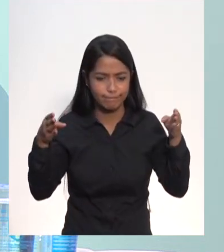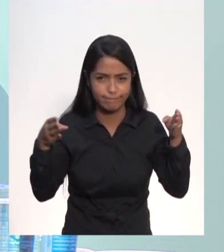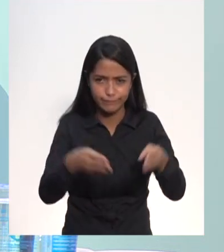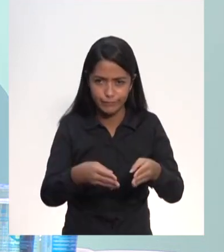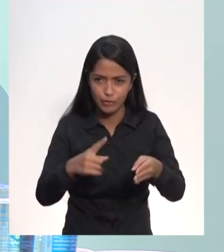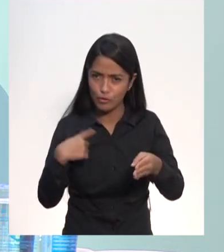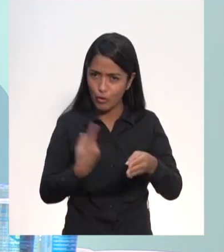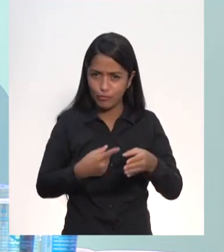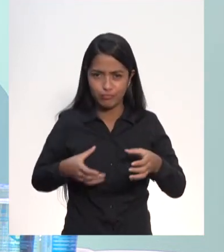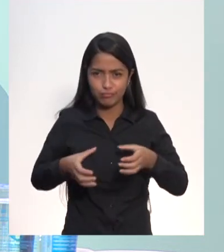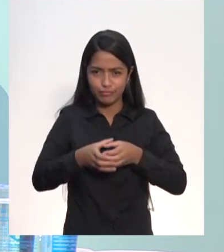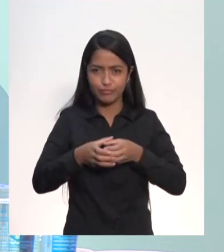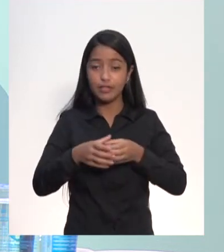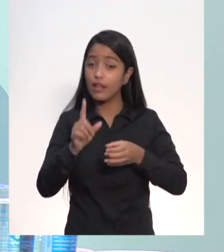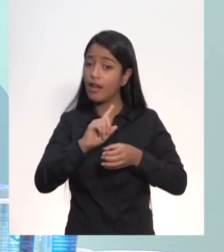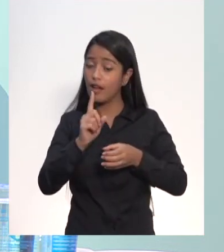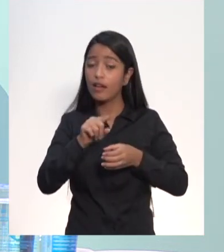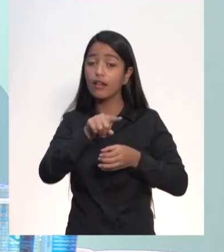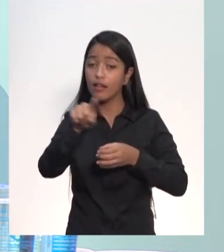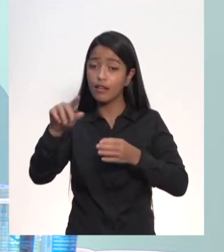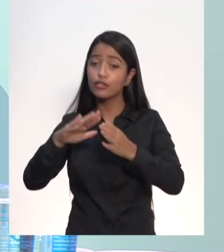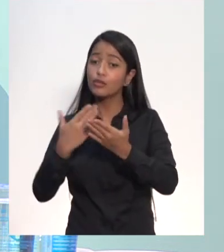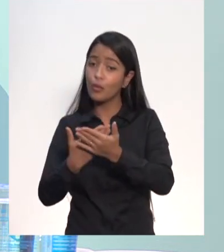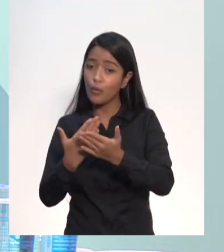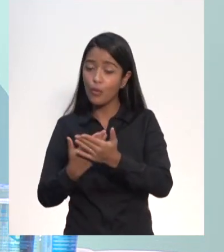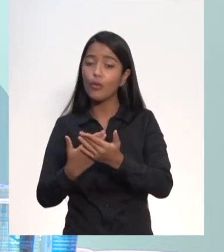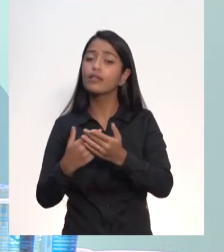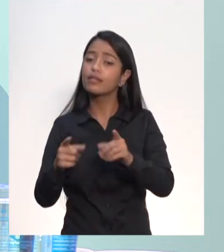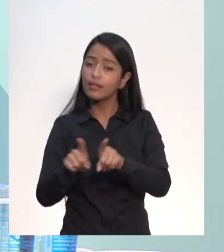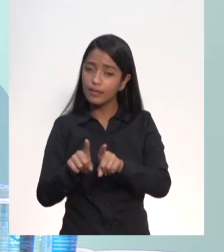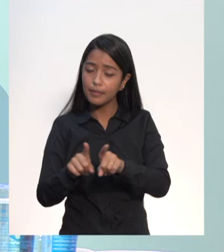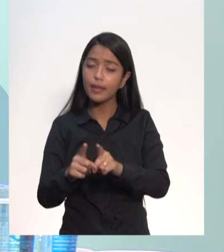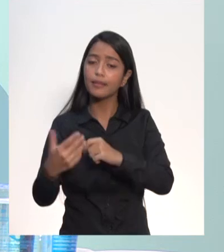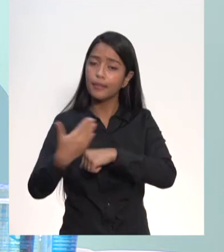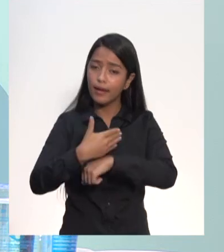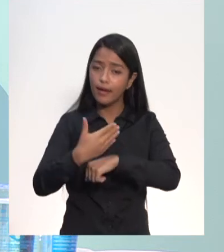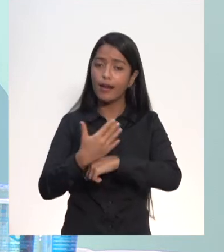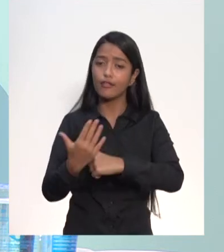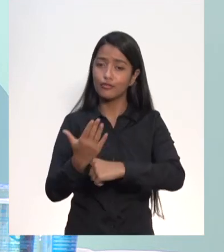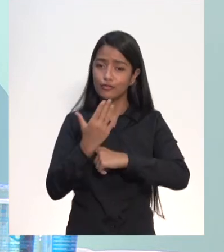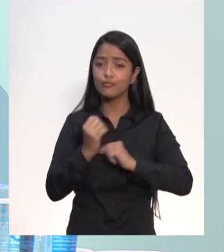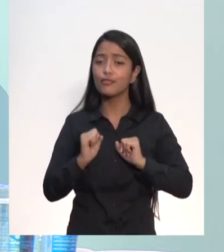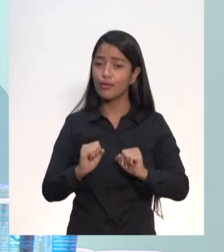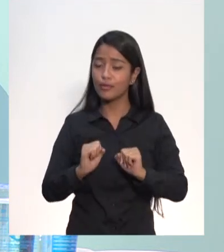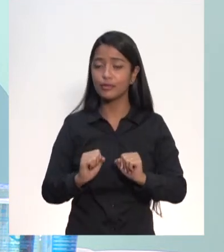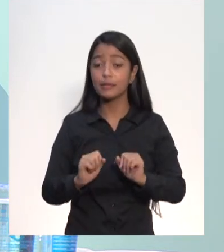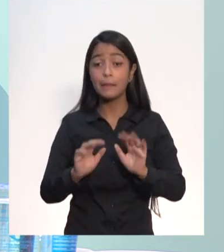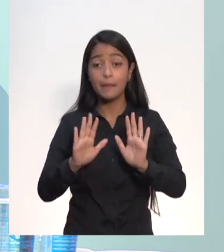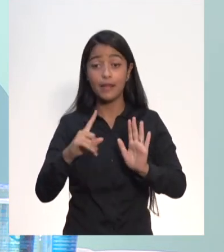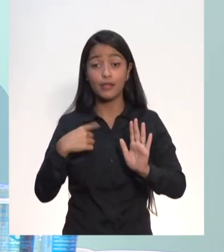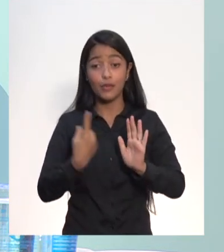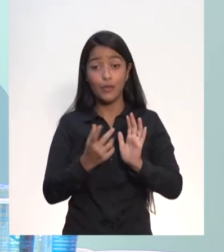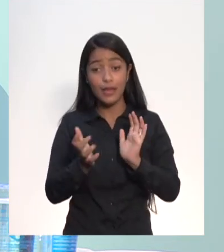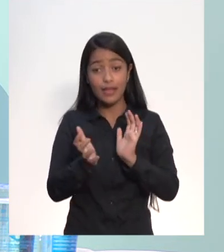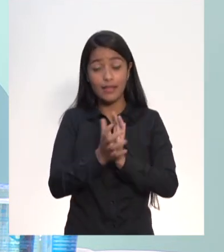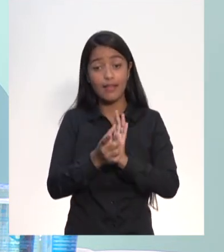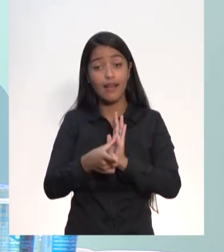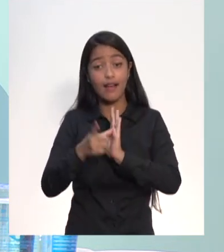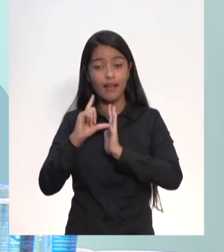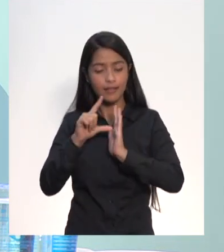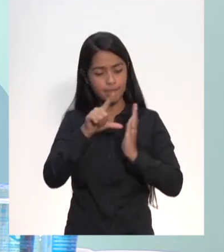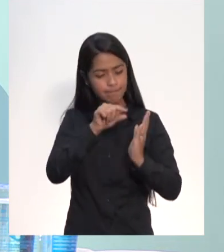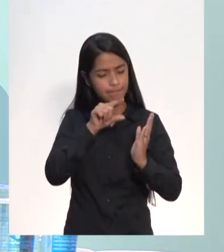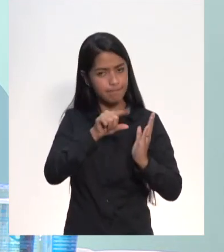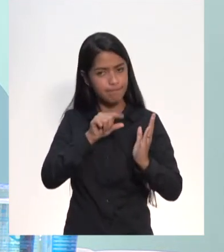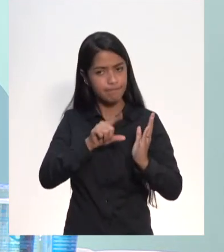certeza, já vai ajudar muito nesse trabalho. Então, achei muito importante, porque esse teu relato, esse teu depoimento